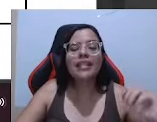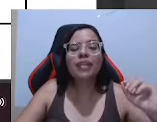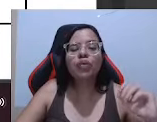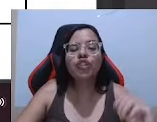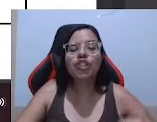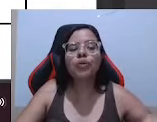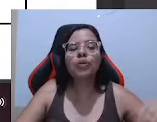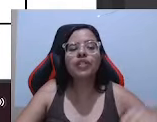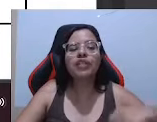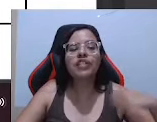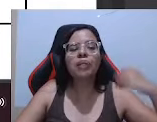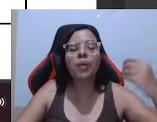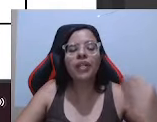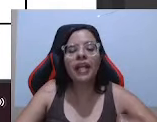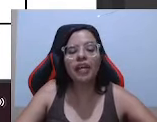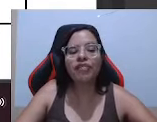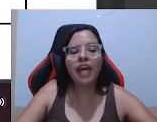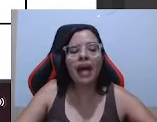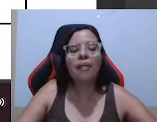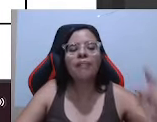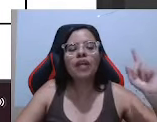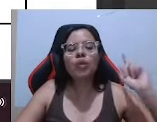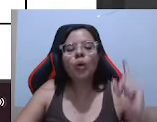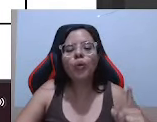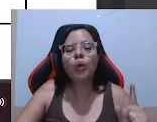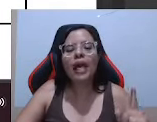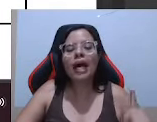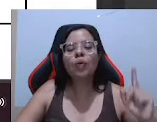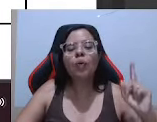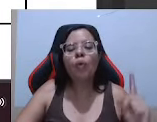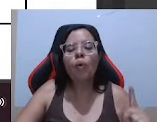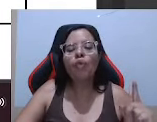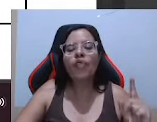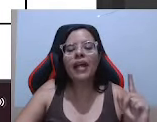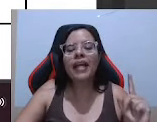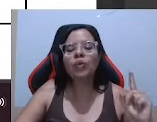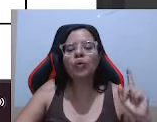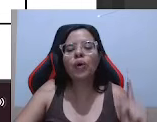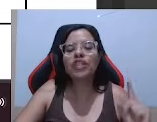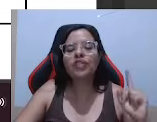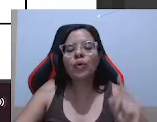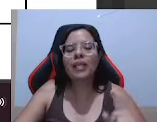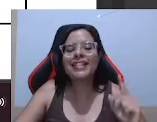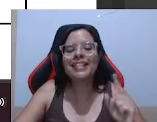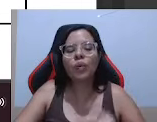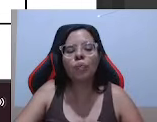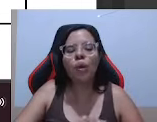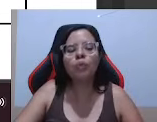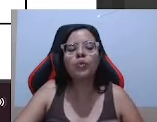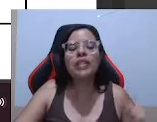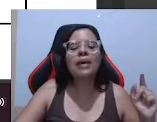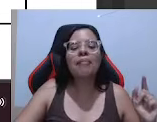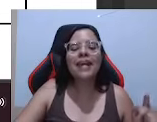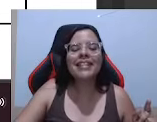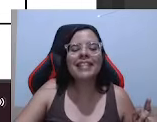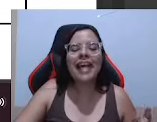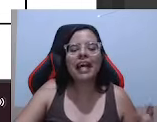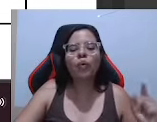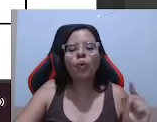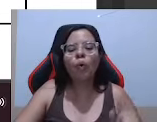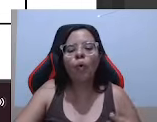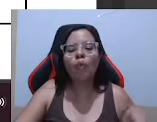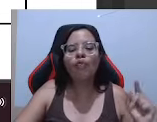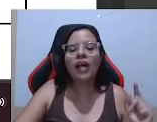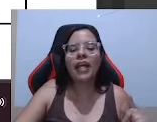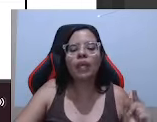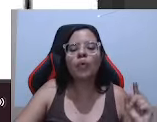E quais são os títulos que você poderá enviar? Doutorado 1, valendo 2,5 pontos.